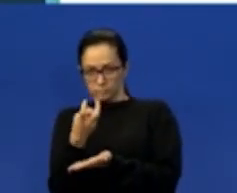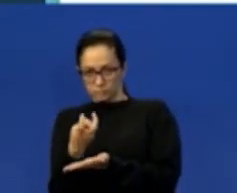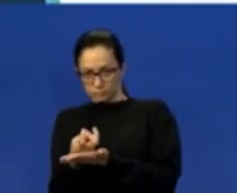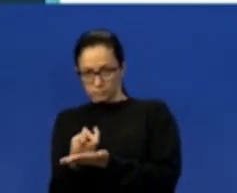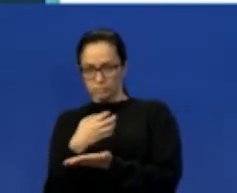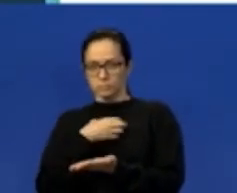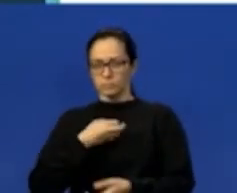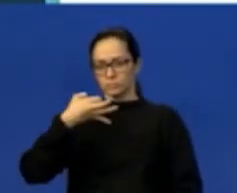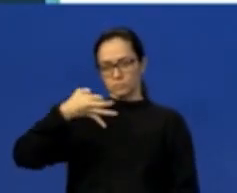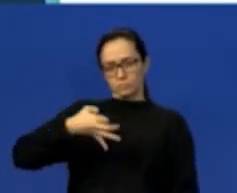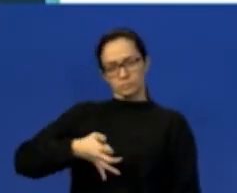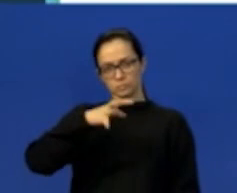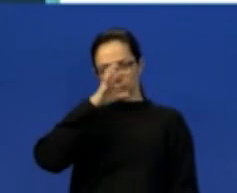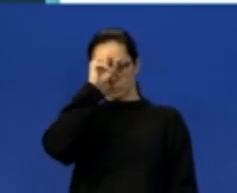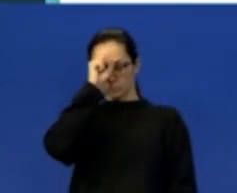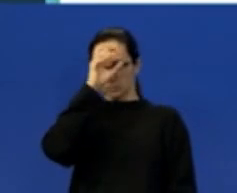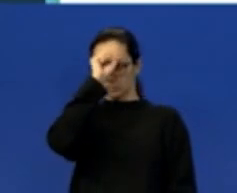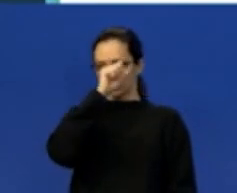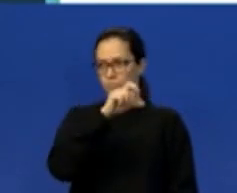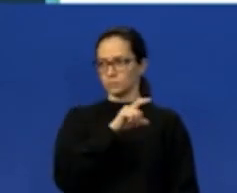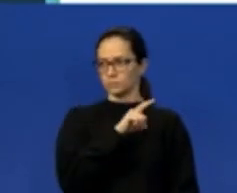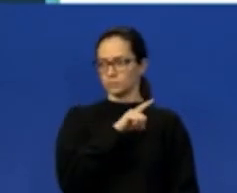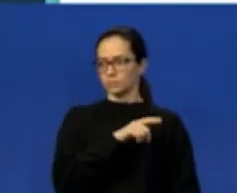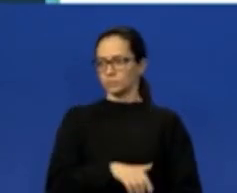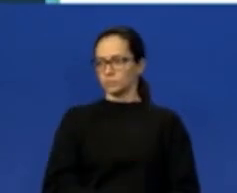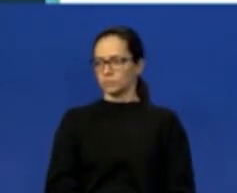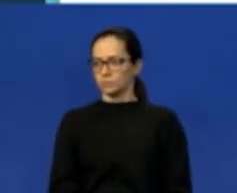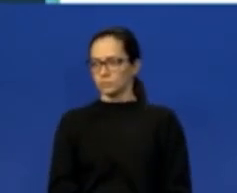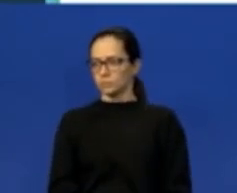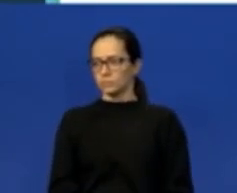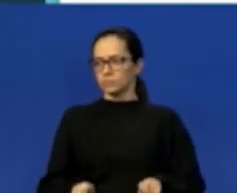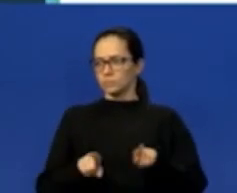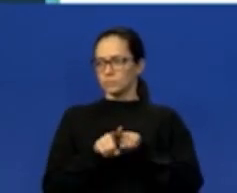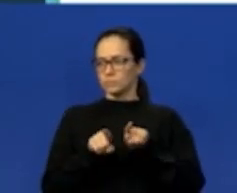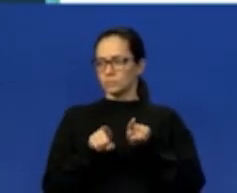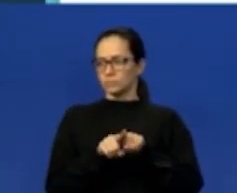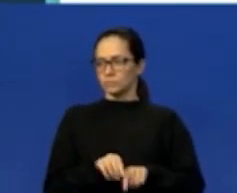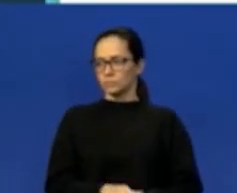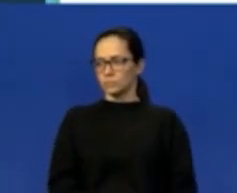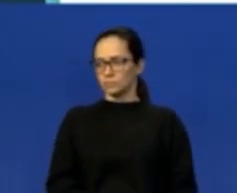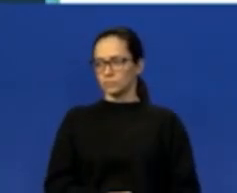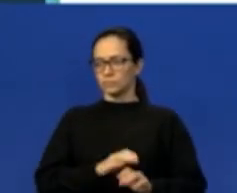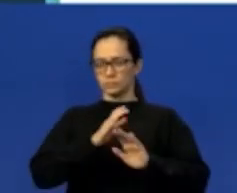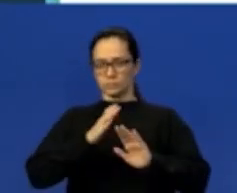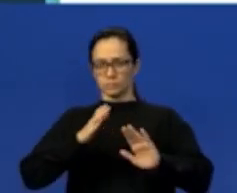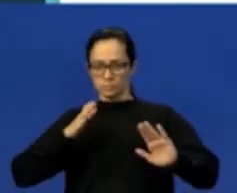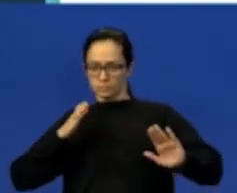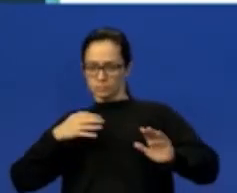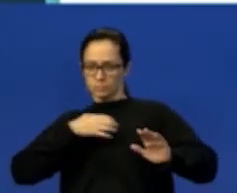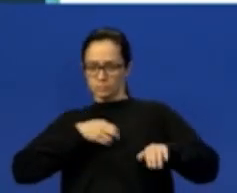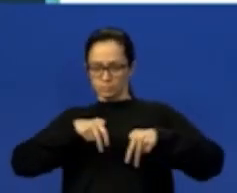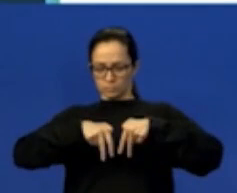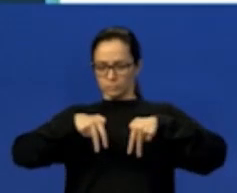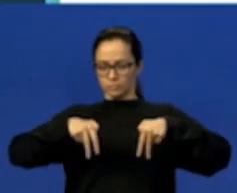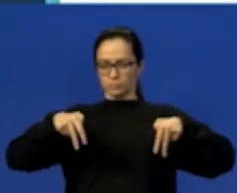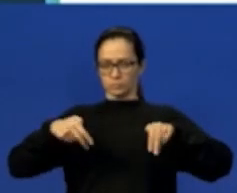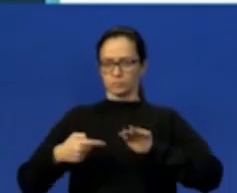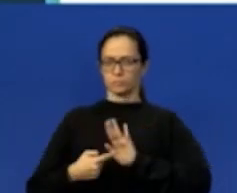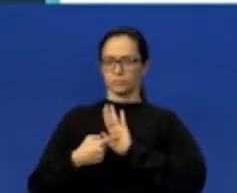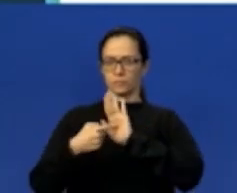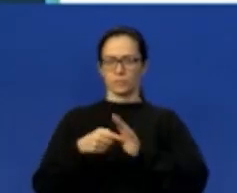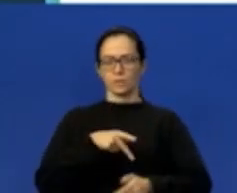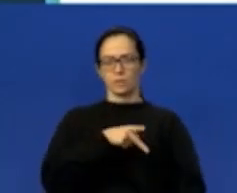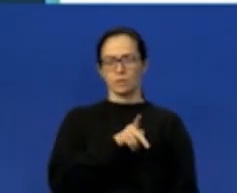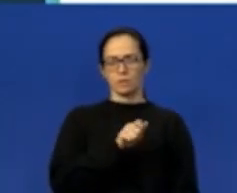também a flexibilidade das articulações. E por último, nós vemos aqui um trabalho demonstrativo do kata